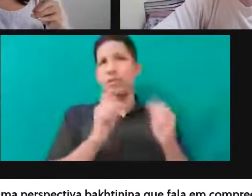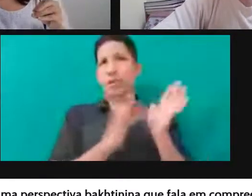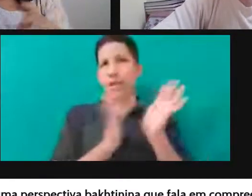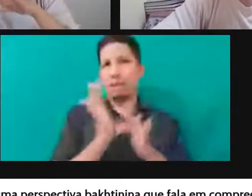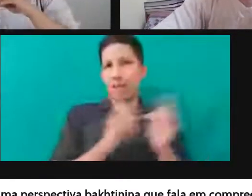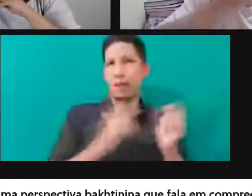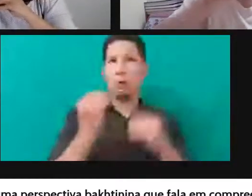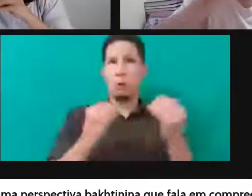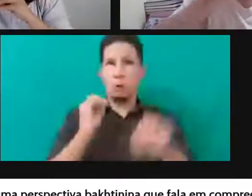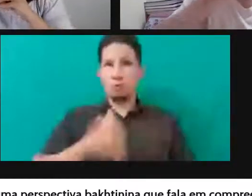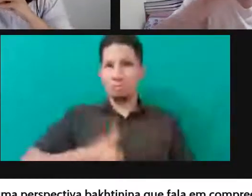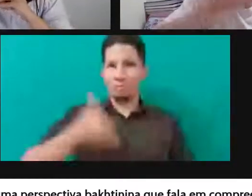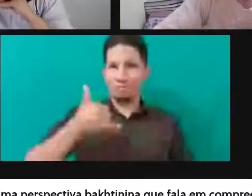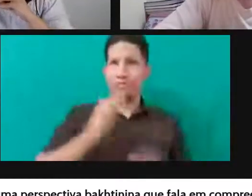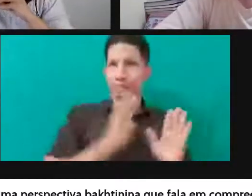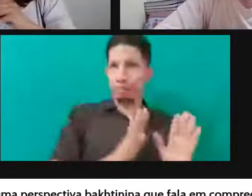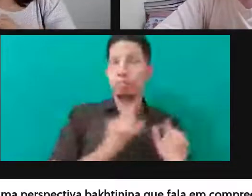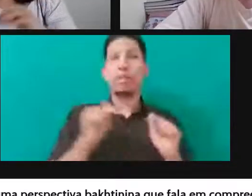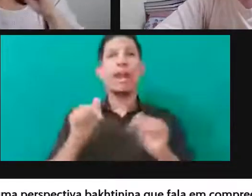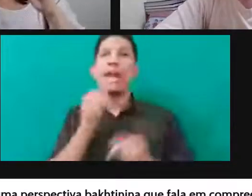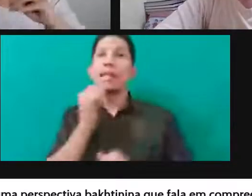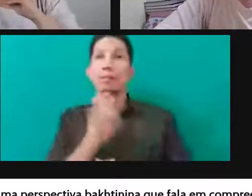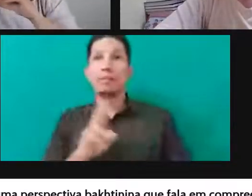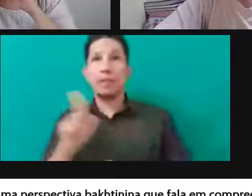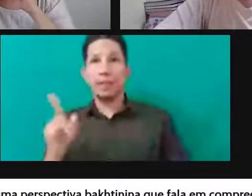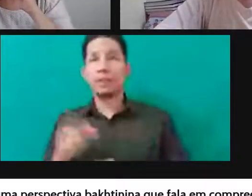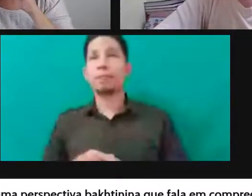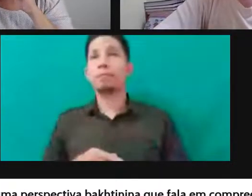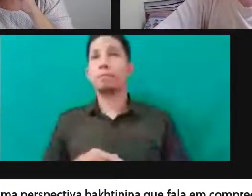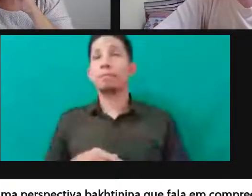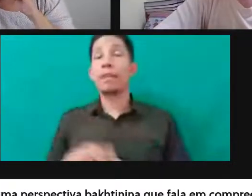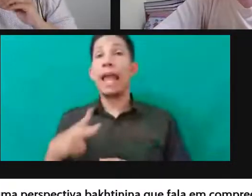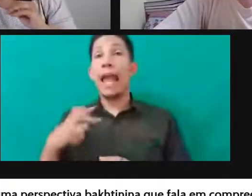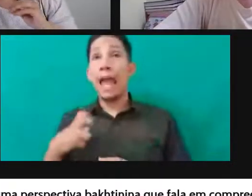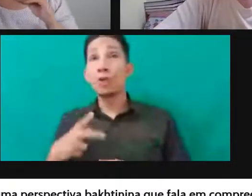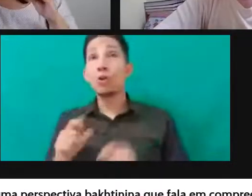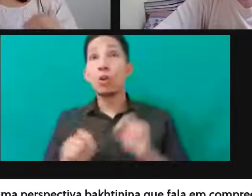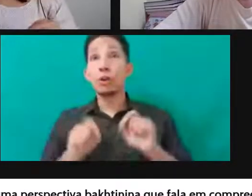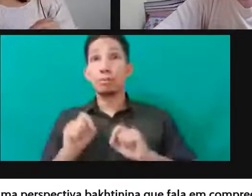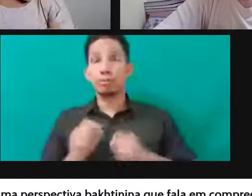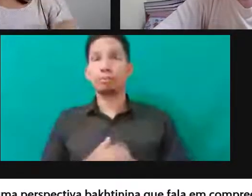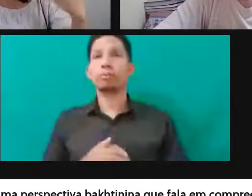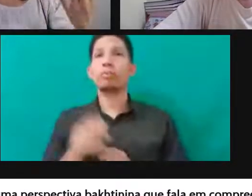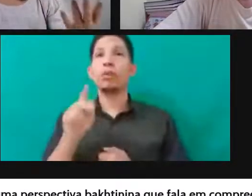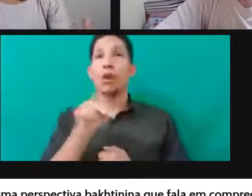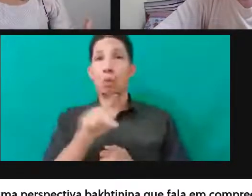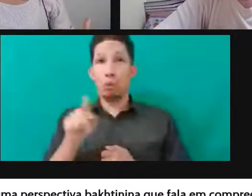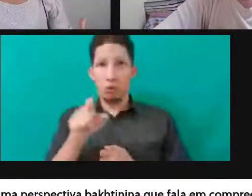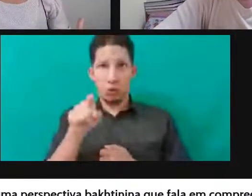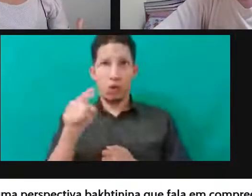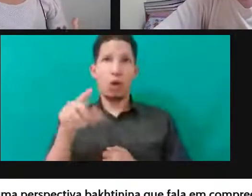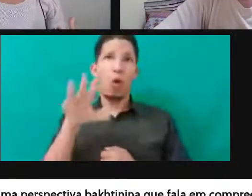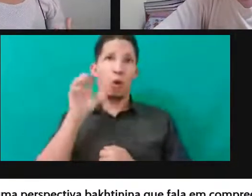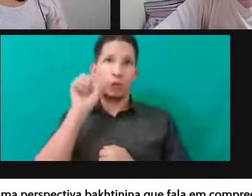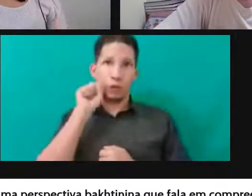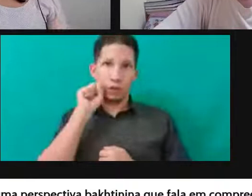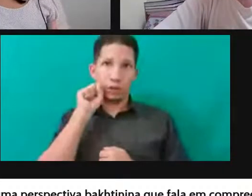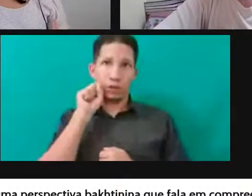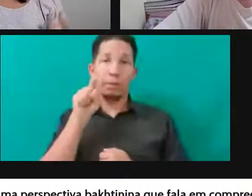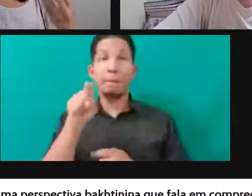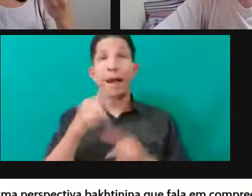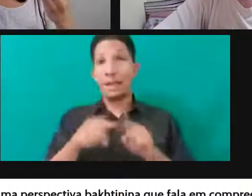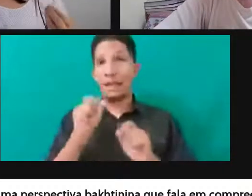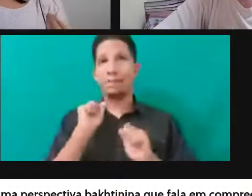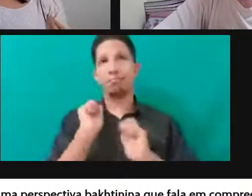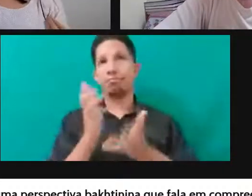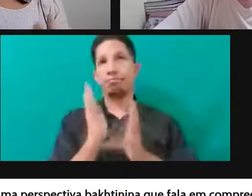umbilical. A questão ética. A professora é uma professora ouvinte, mas ela deu a aula dela toda em língua de